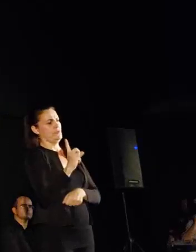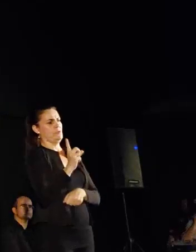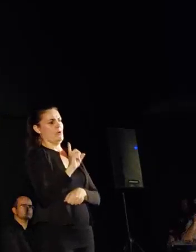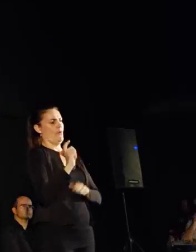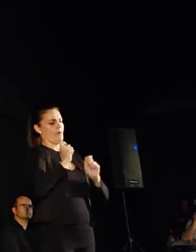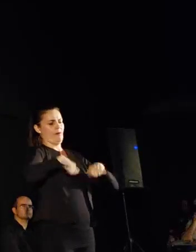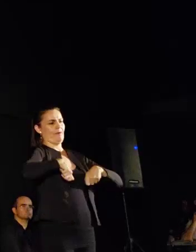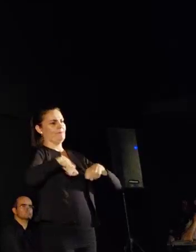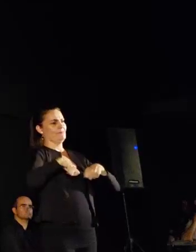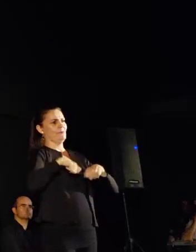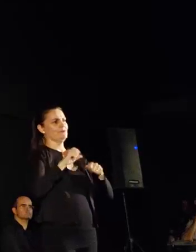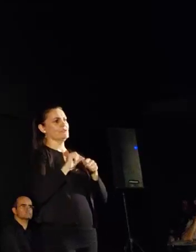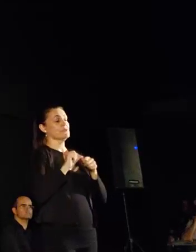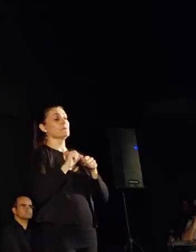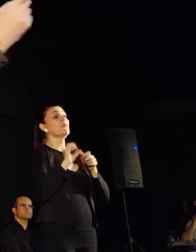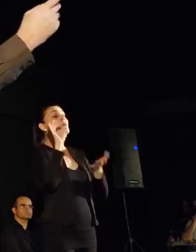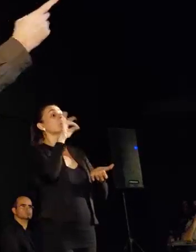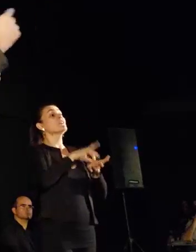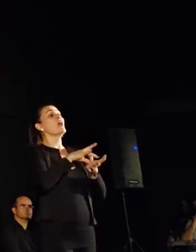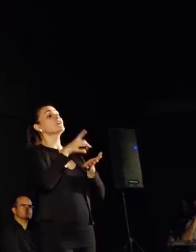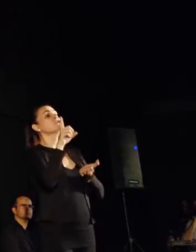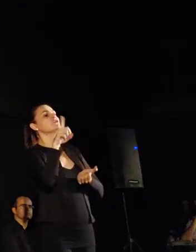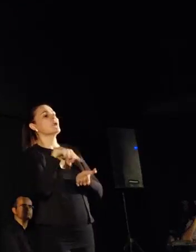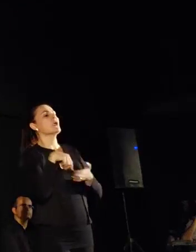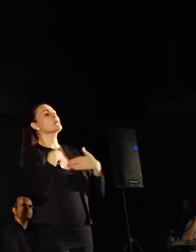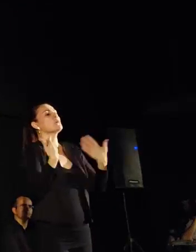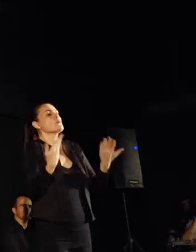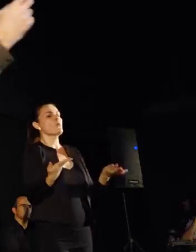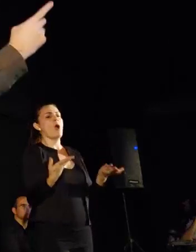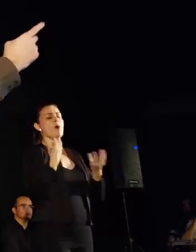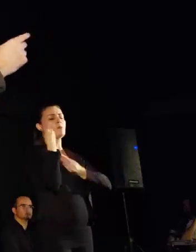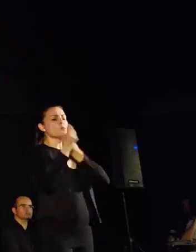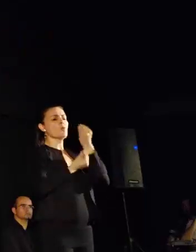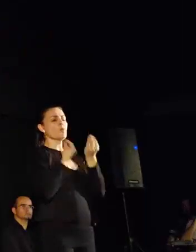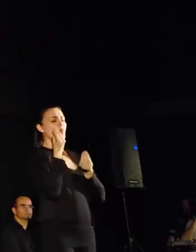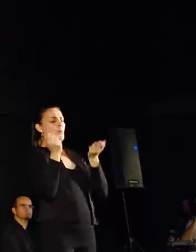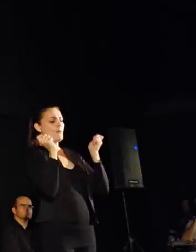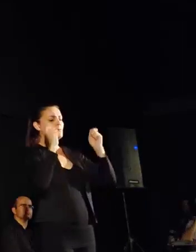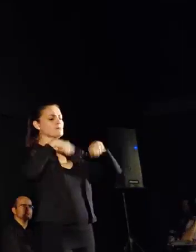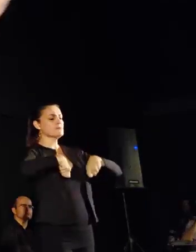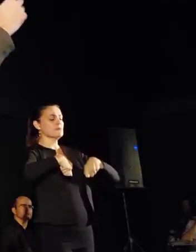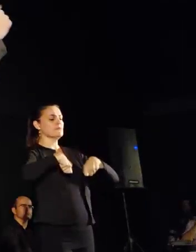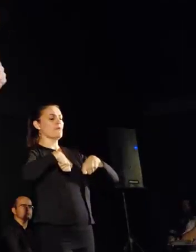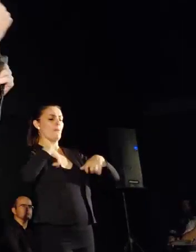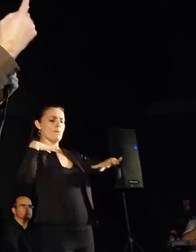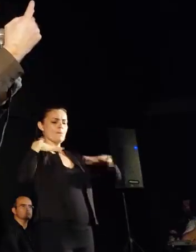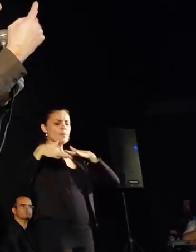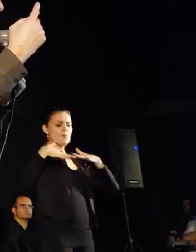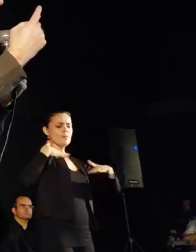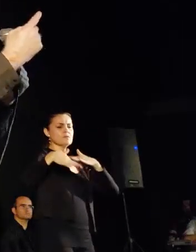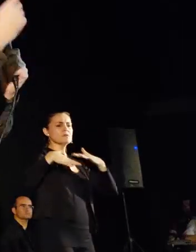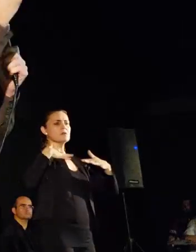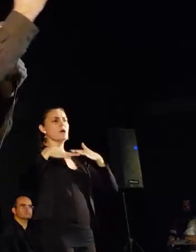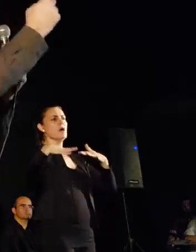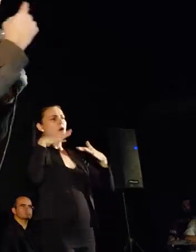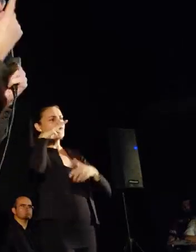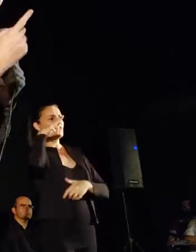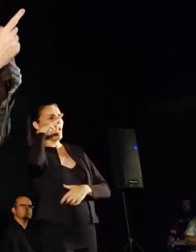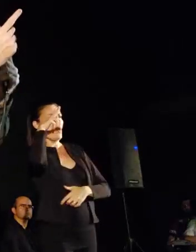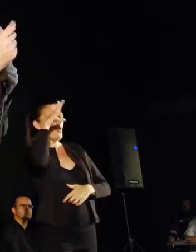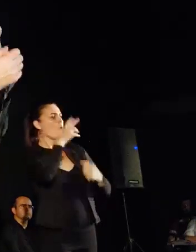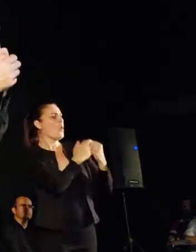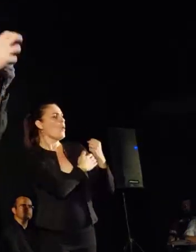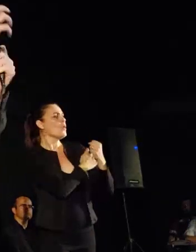A verdade é, qual é a força, como é possível mobilizar a força